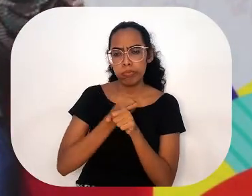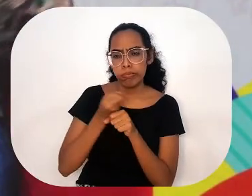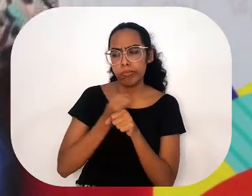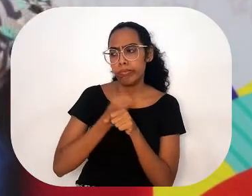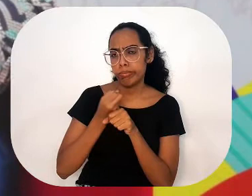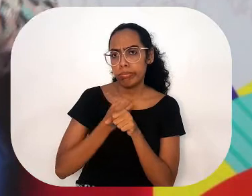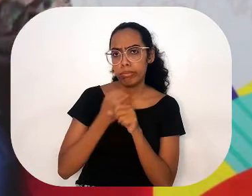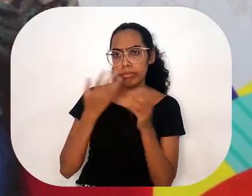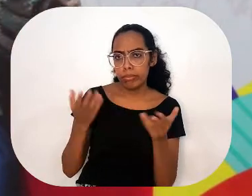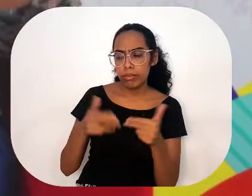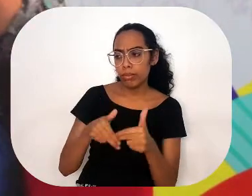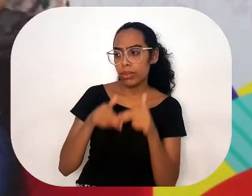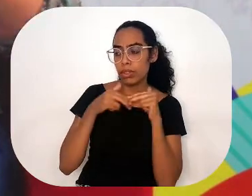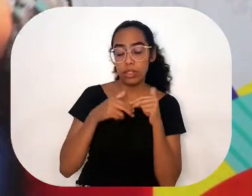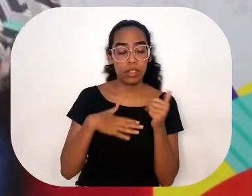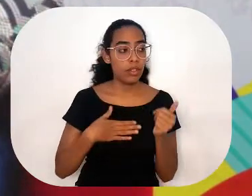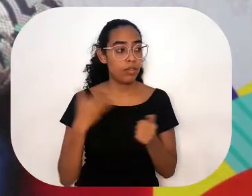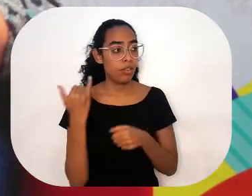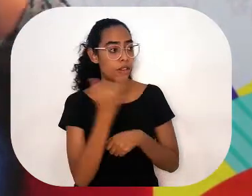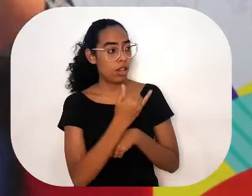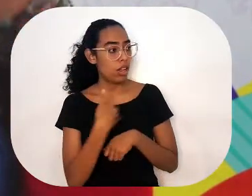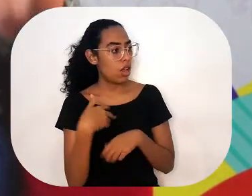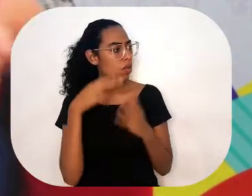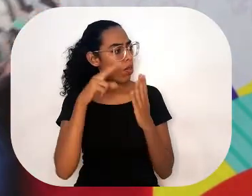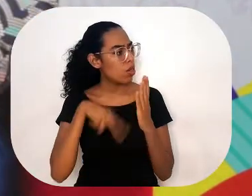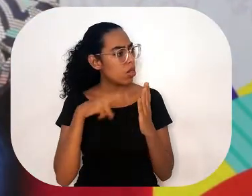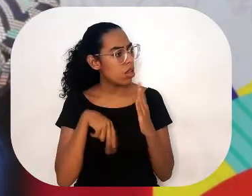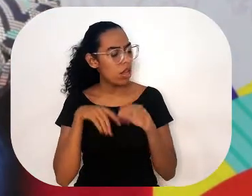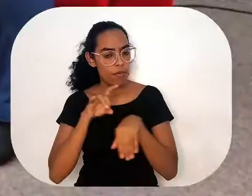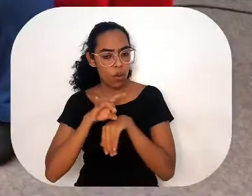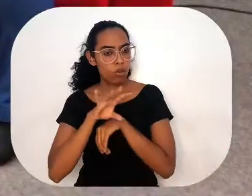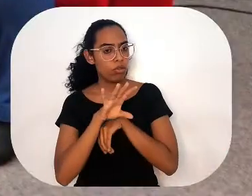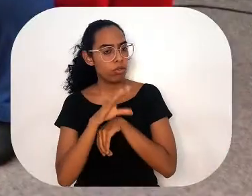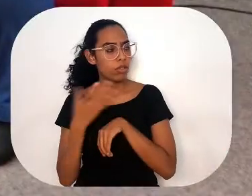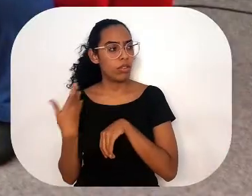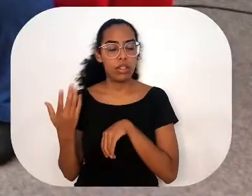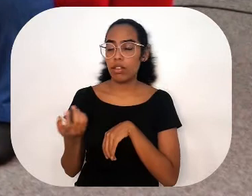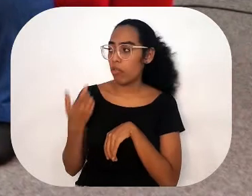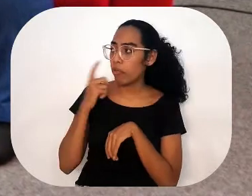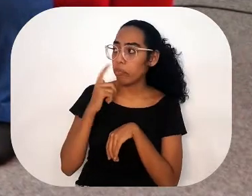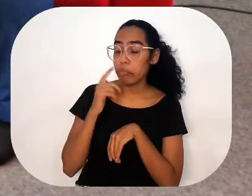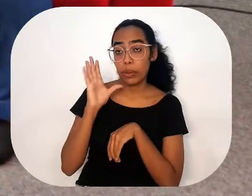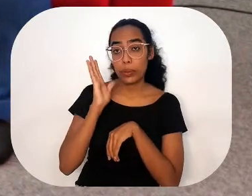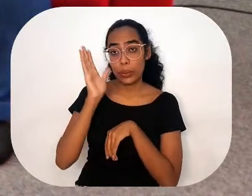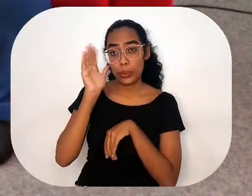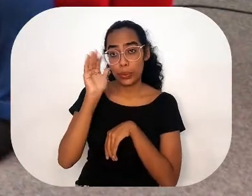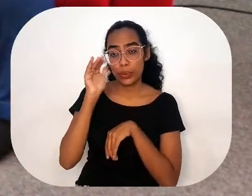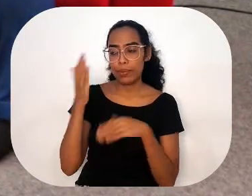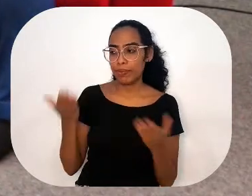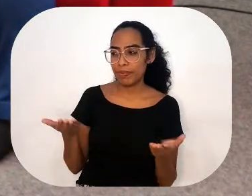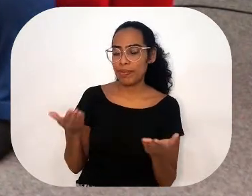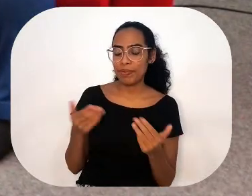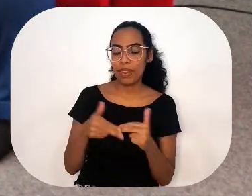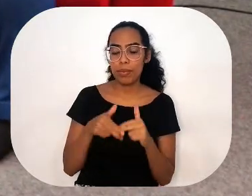eu fui atrás que ele disse olha eu li a sua dissertação eu citei o seu trabalho desse eu vou já olhar o que foi que ele citou